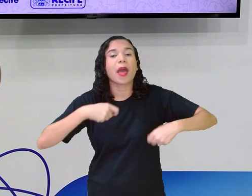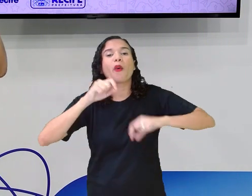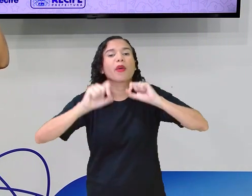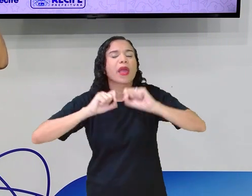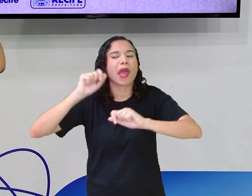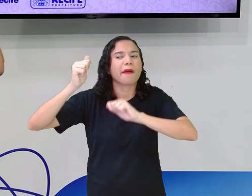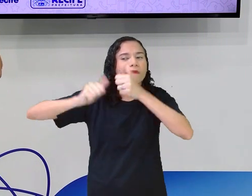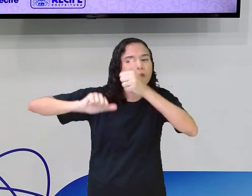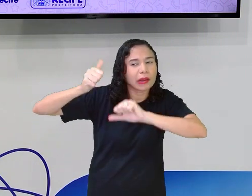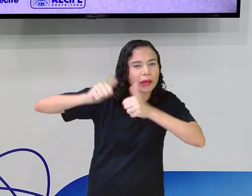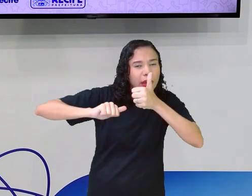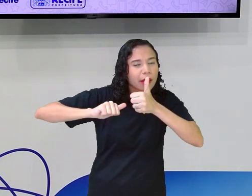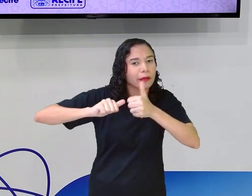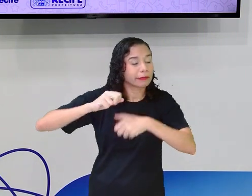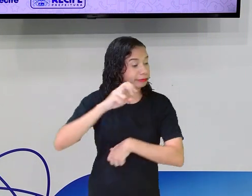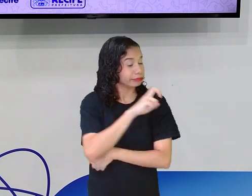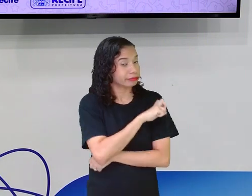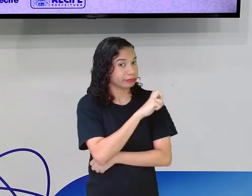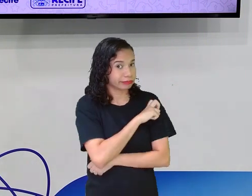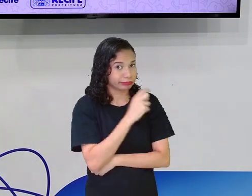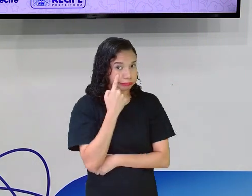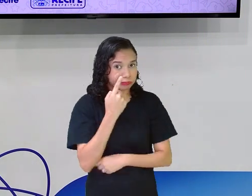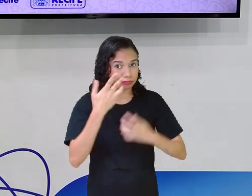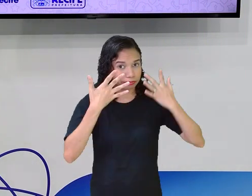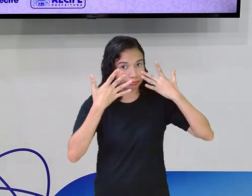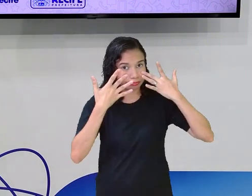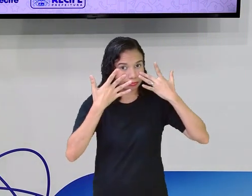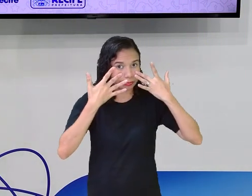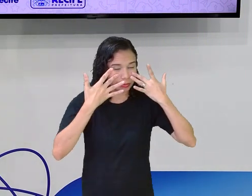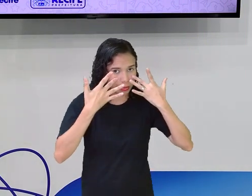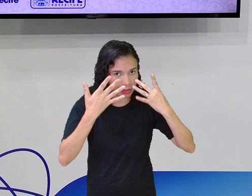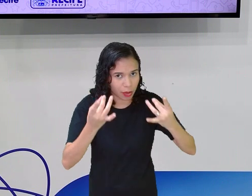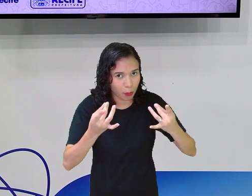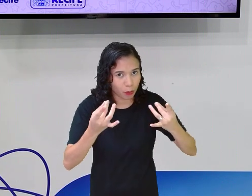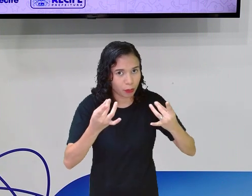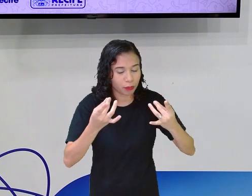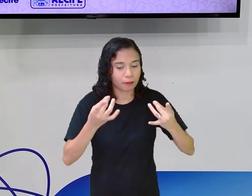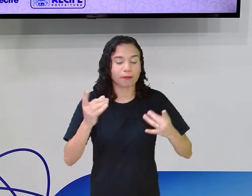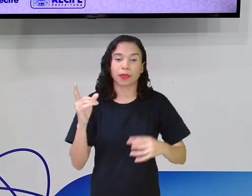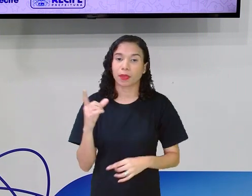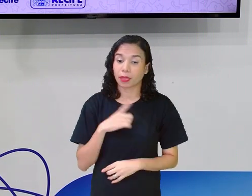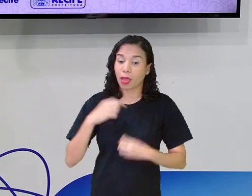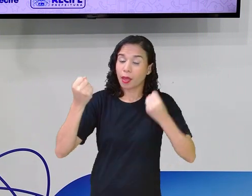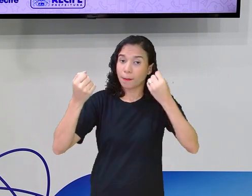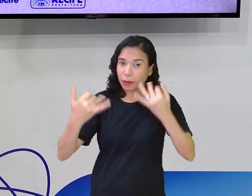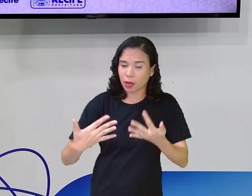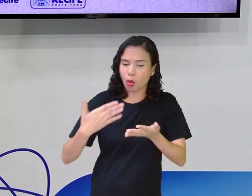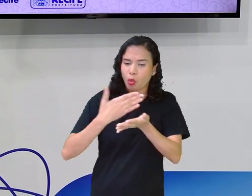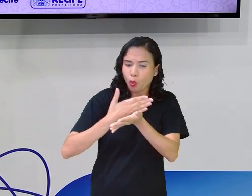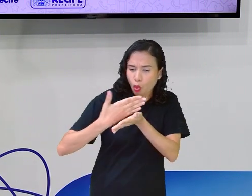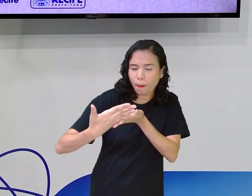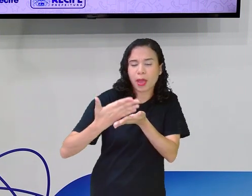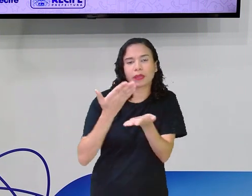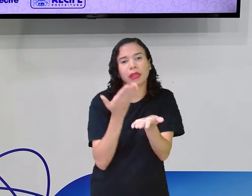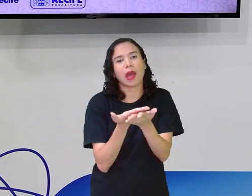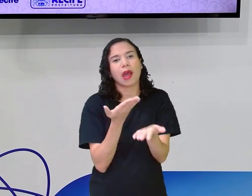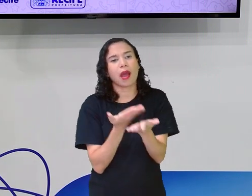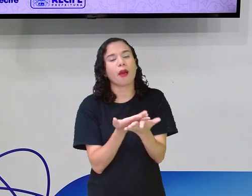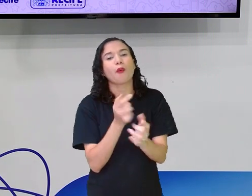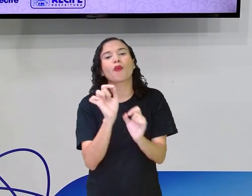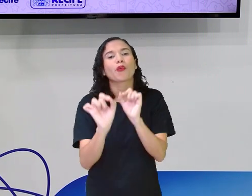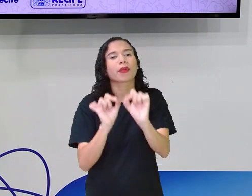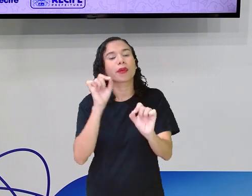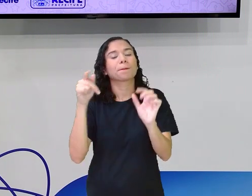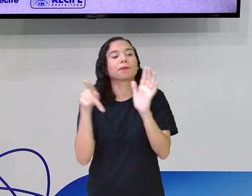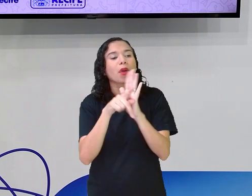analisar. Quinto ano, presta atenção. Eu estou dizendo desde o começo da aula